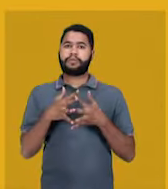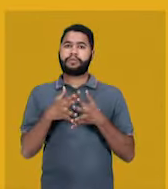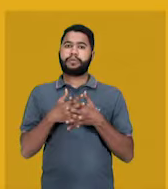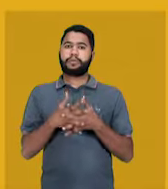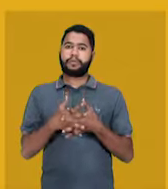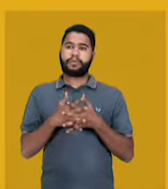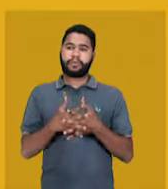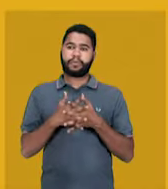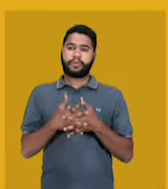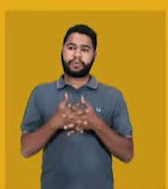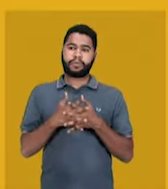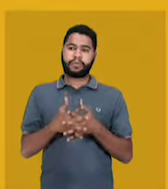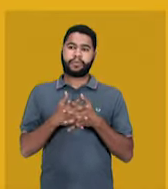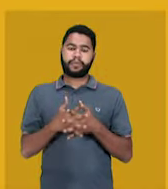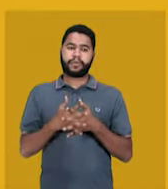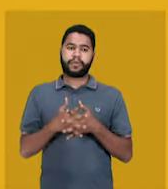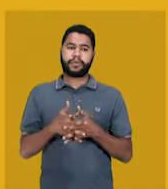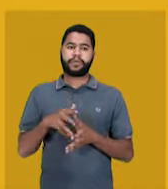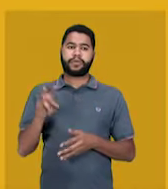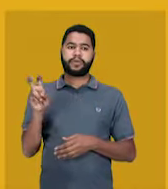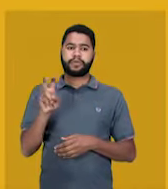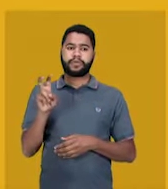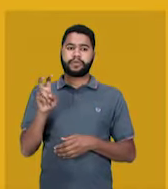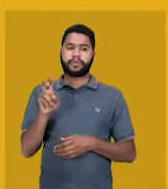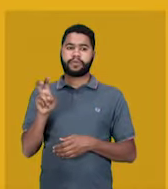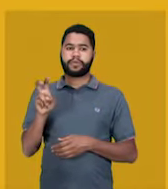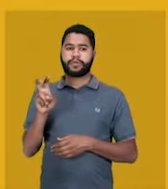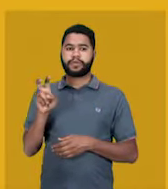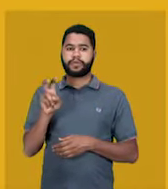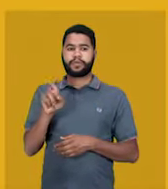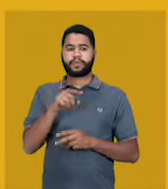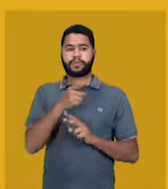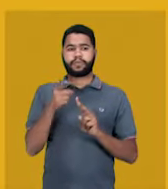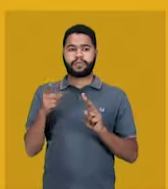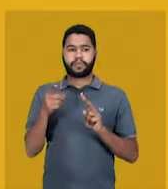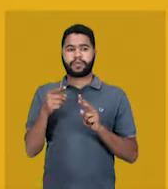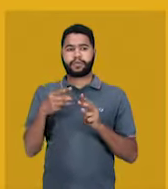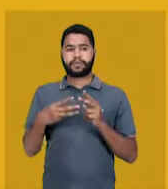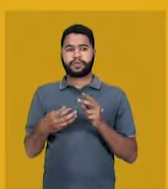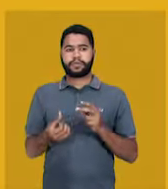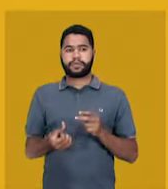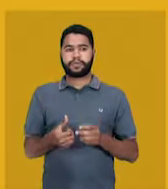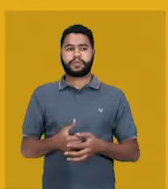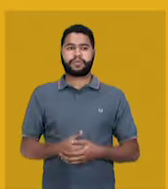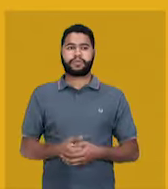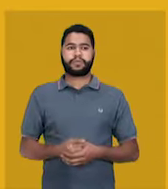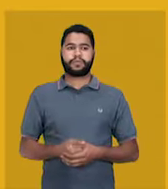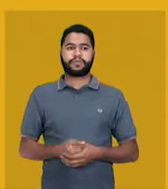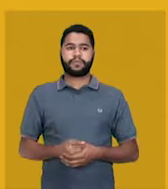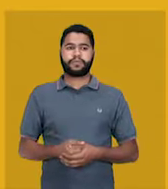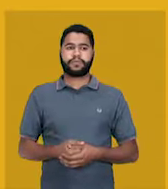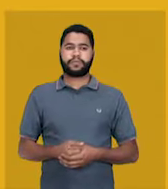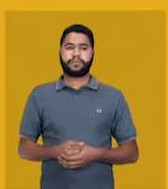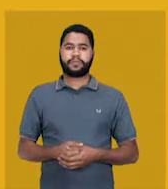assim. 55π sobre 36. 275 graus.